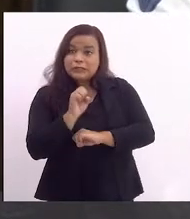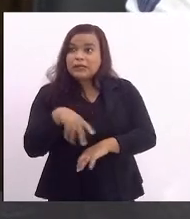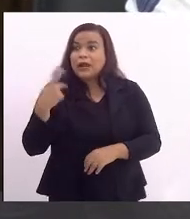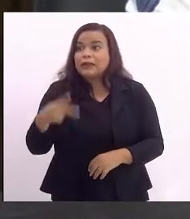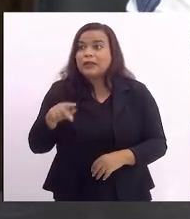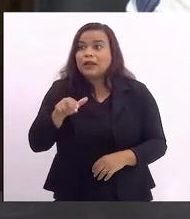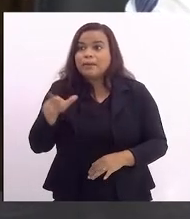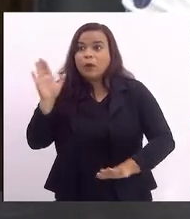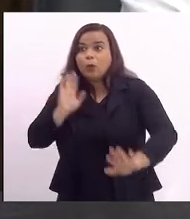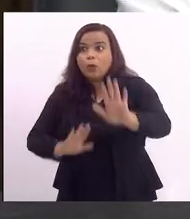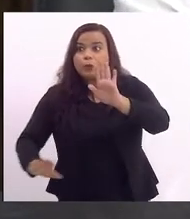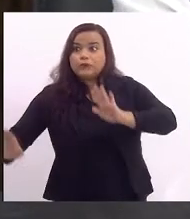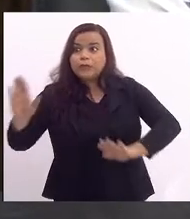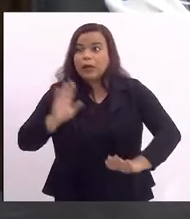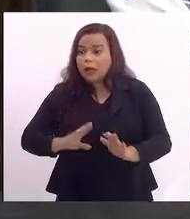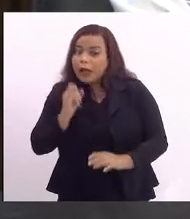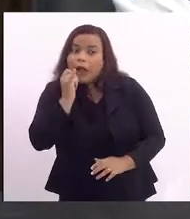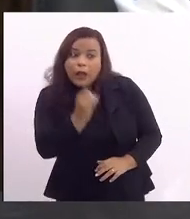que tem que tomar cuidado.